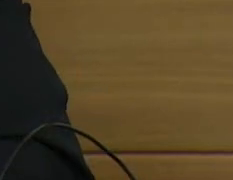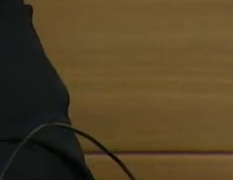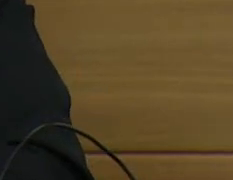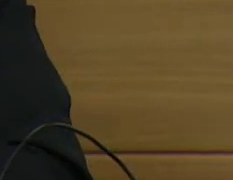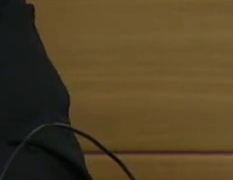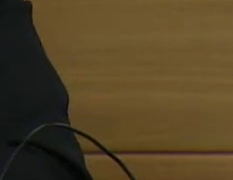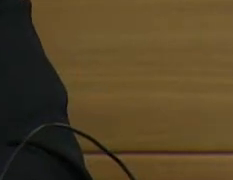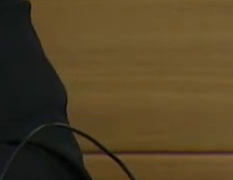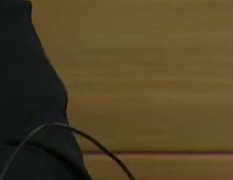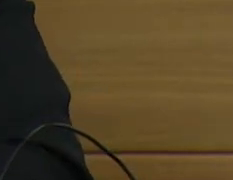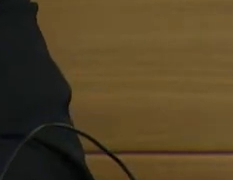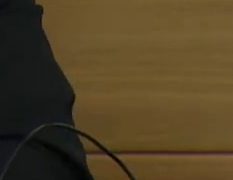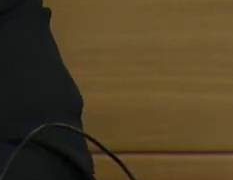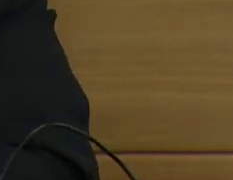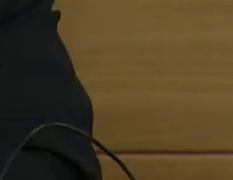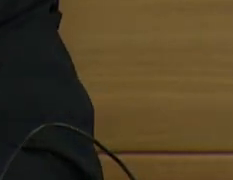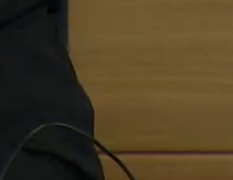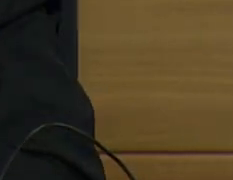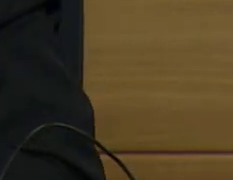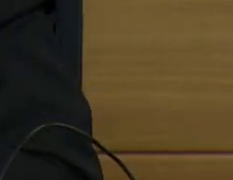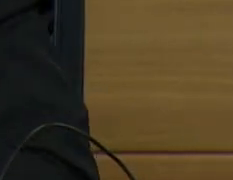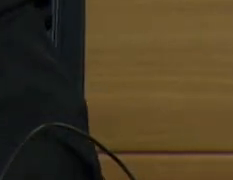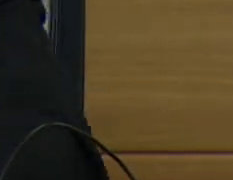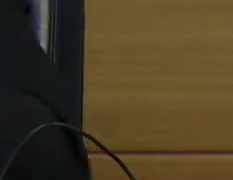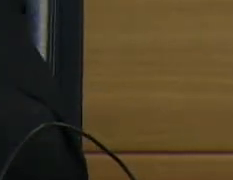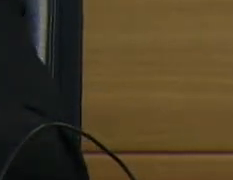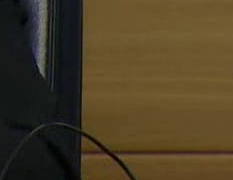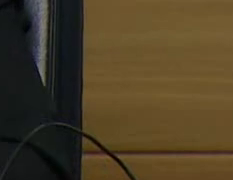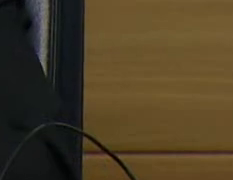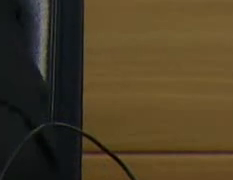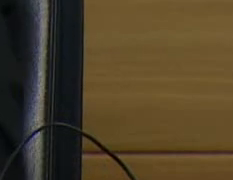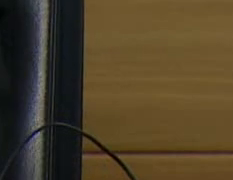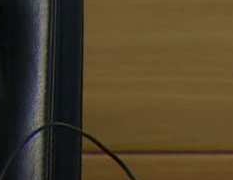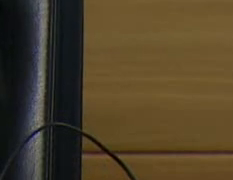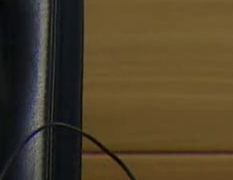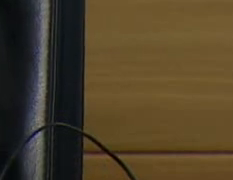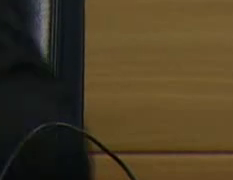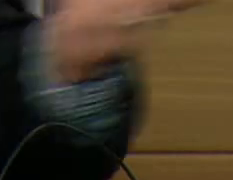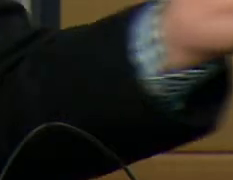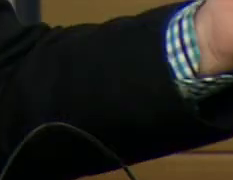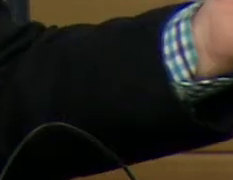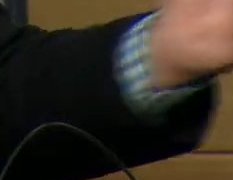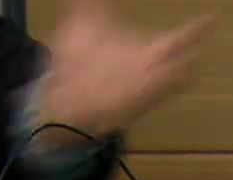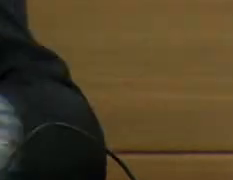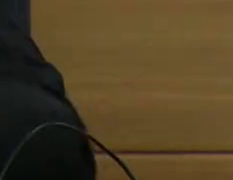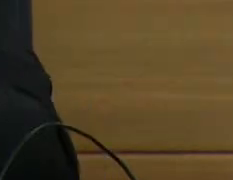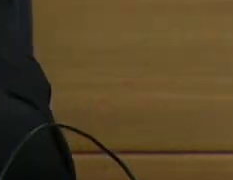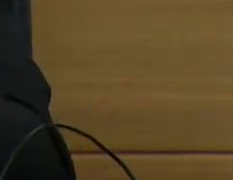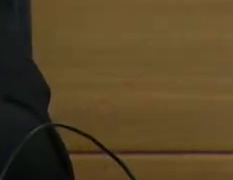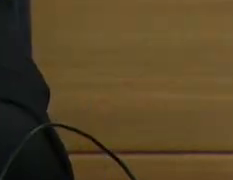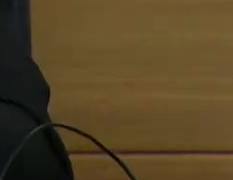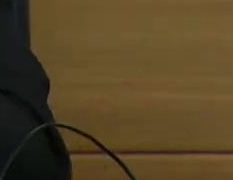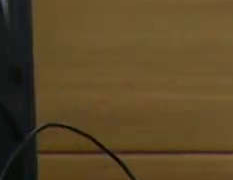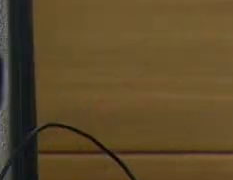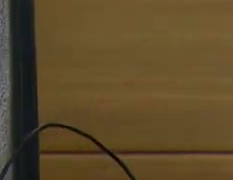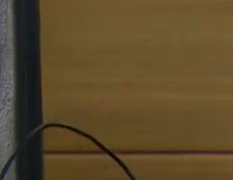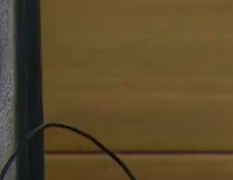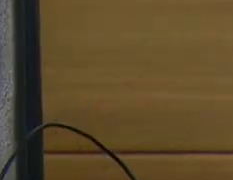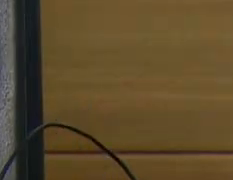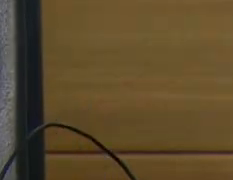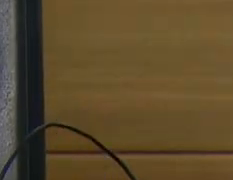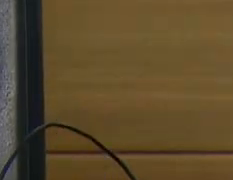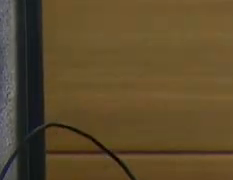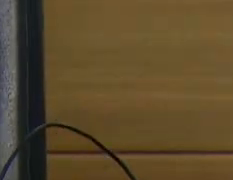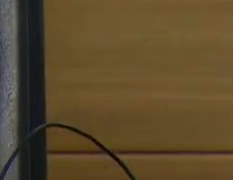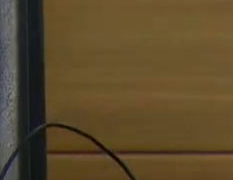prática eu faço já na SEMA. Lá, e eu peço licença, às vezes o munícipe, João, quer ver um processo. Se ele quer ali,